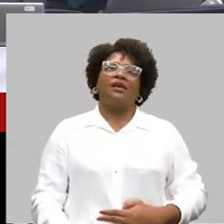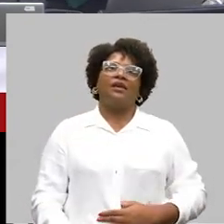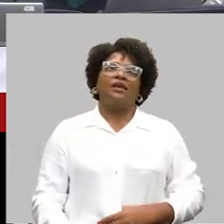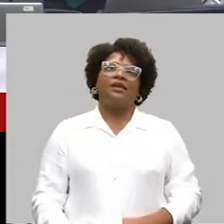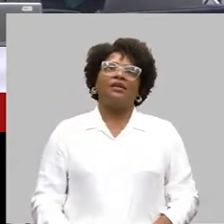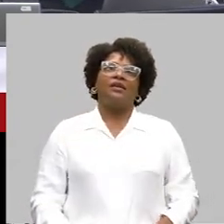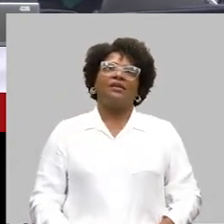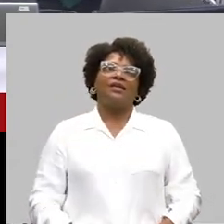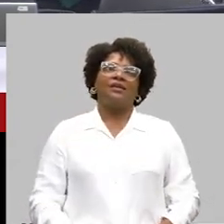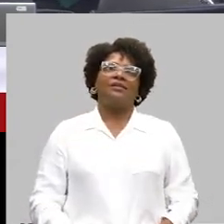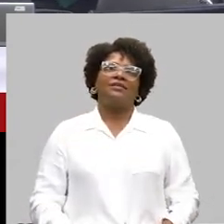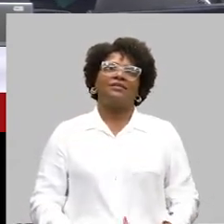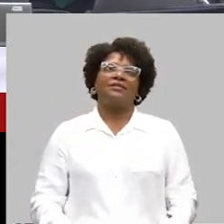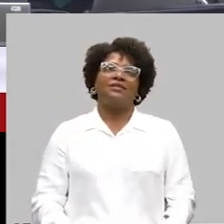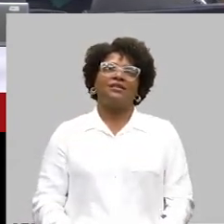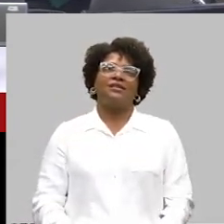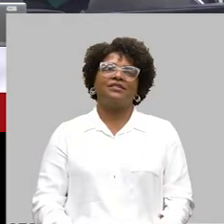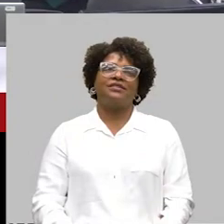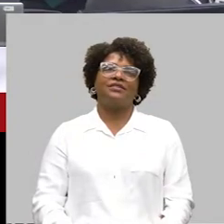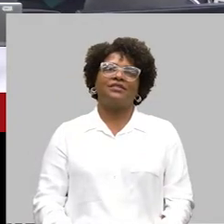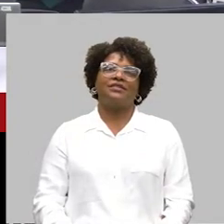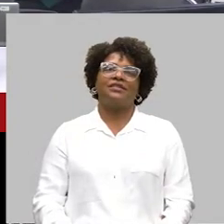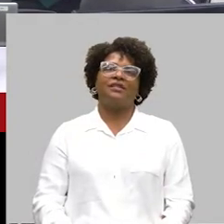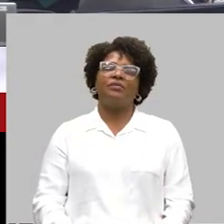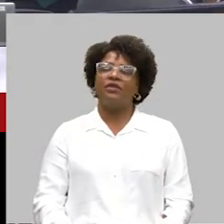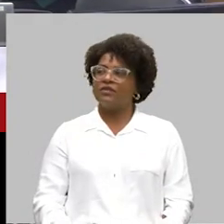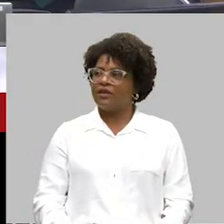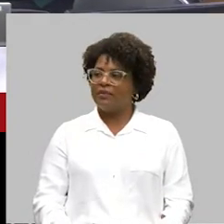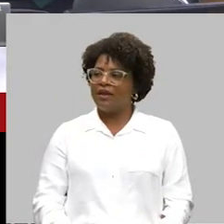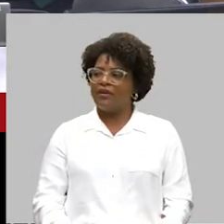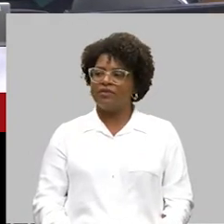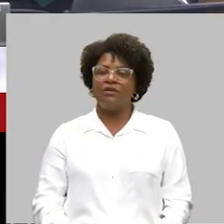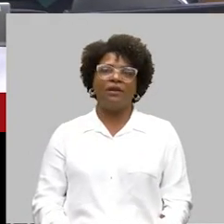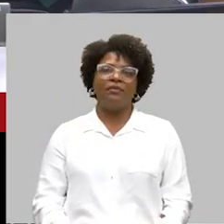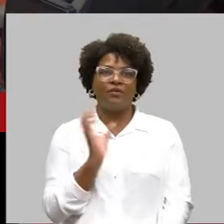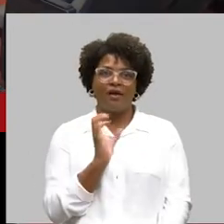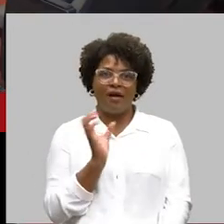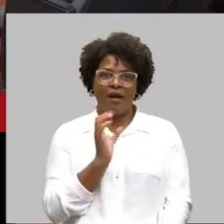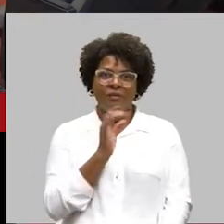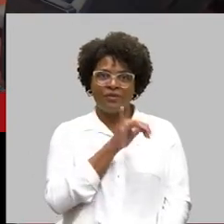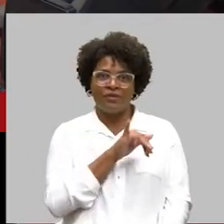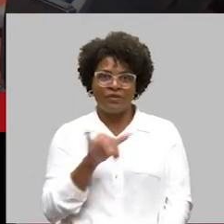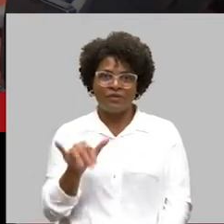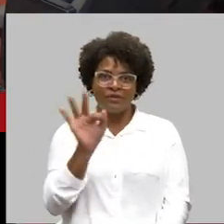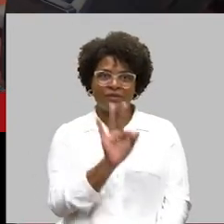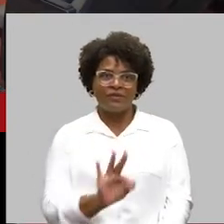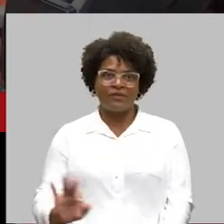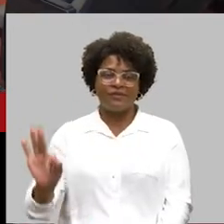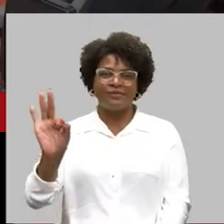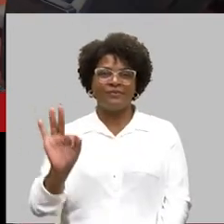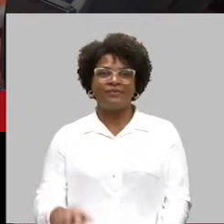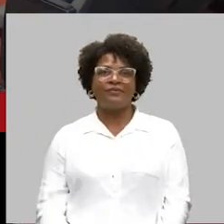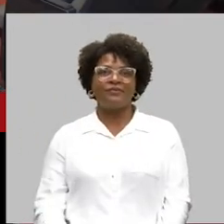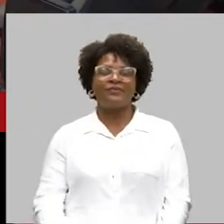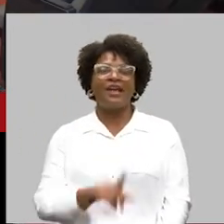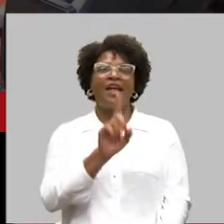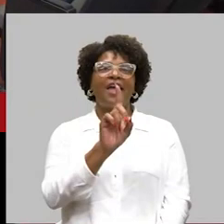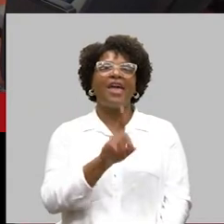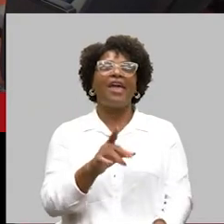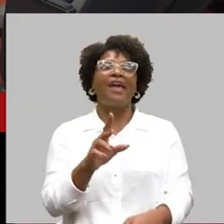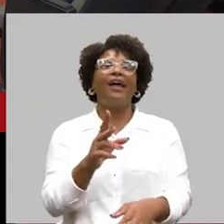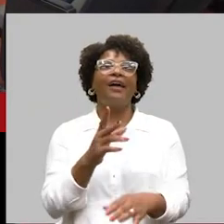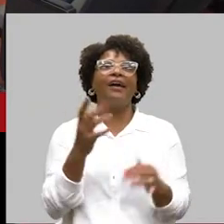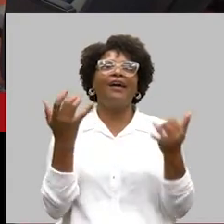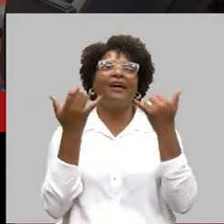faz a foto aqui a fotinha não ó lá ó é uma notícia boa que foi aprovado o